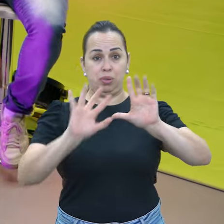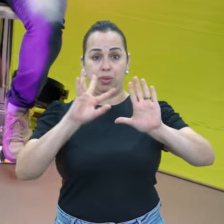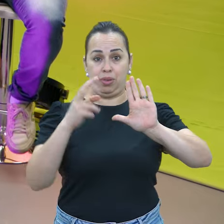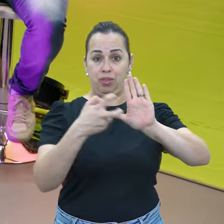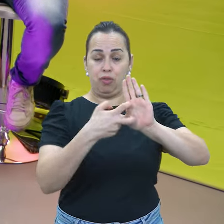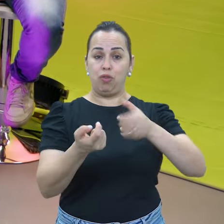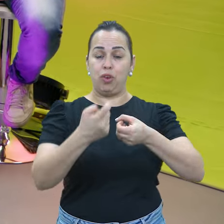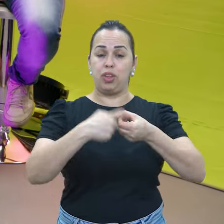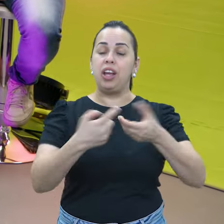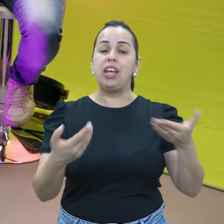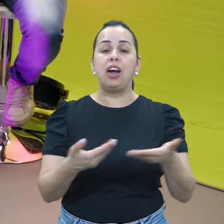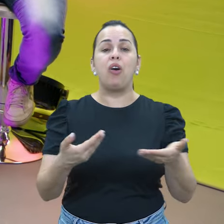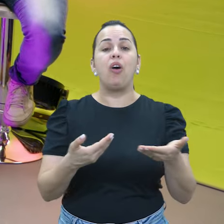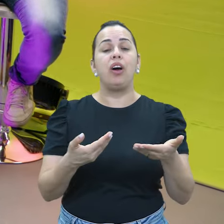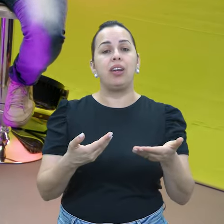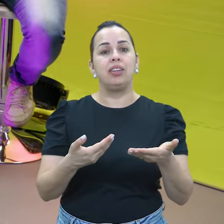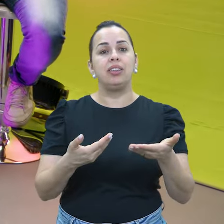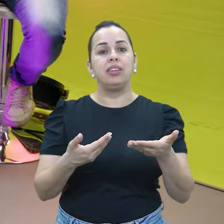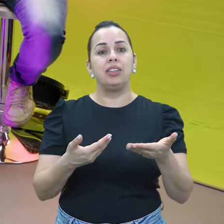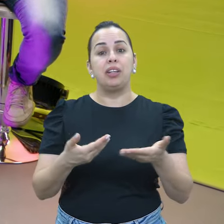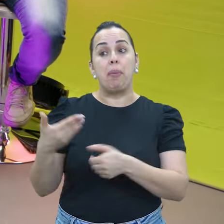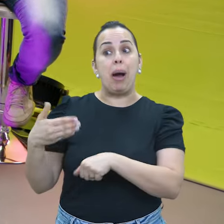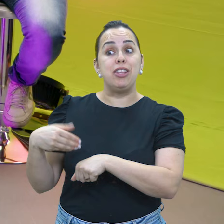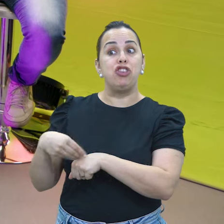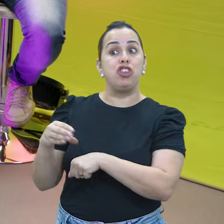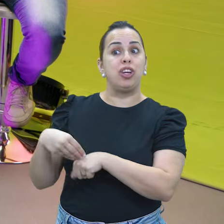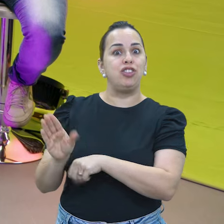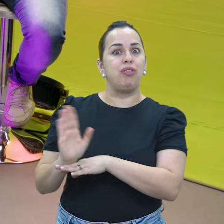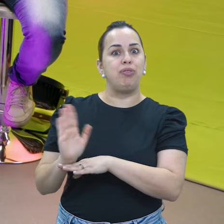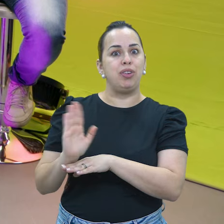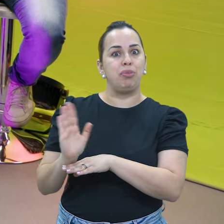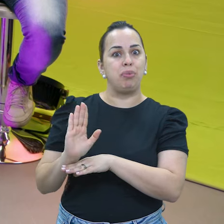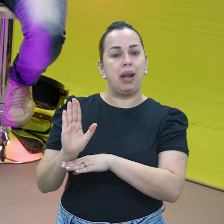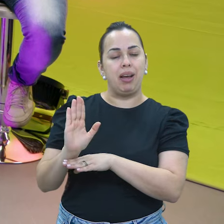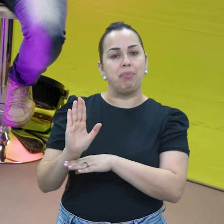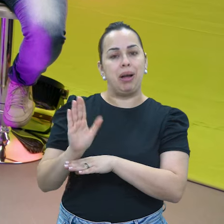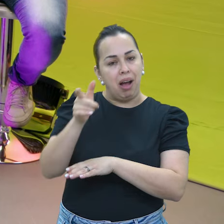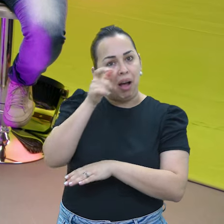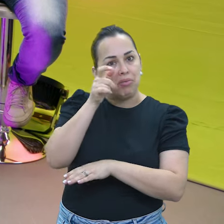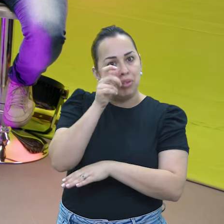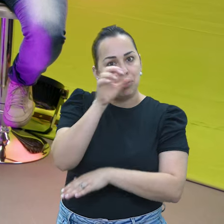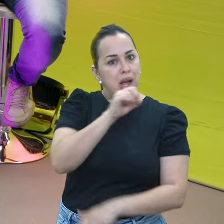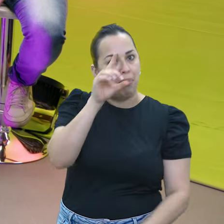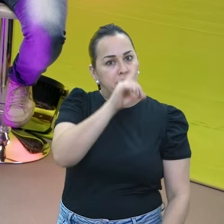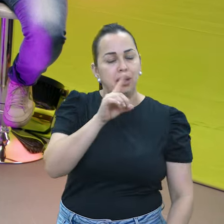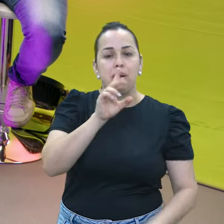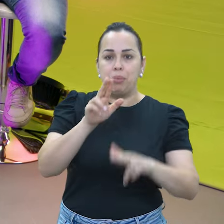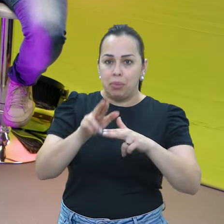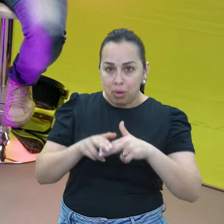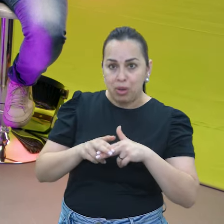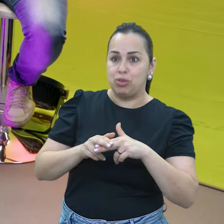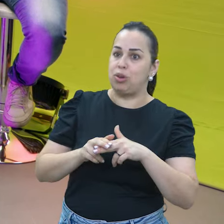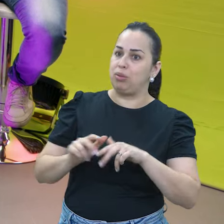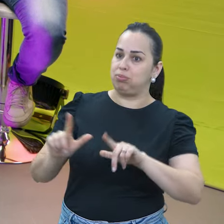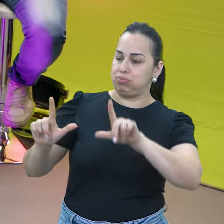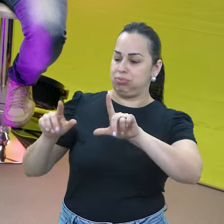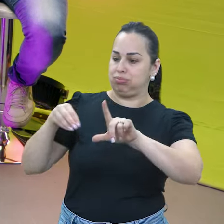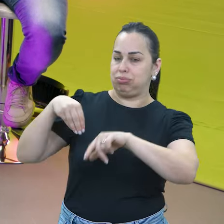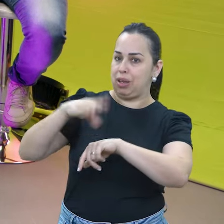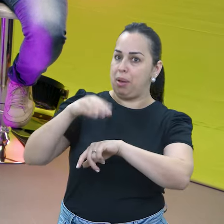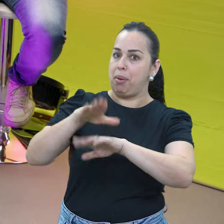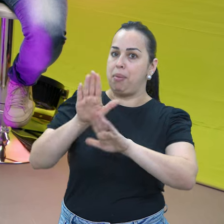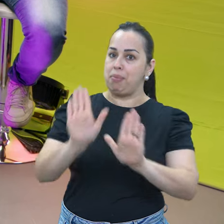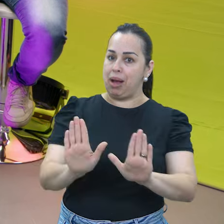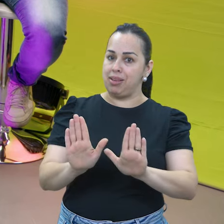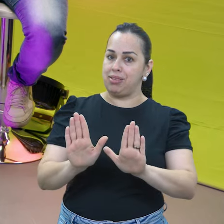De volta com o Conexão Cultura e chegou a hora da gente pegar a nossa dica de filme pro final de semana. Pois é, é o quadro Sessão Pipoca com a Dani Rivas